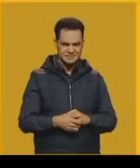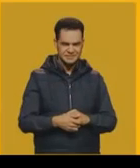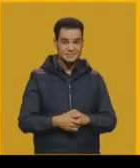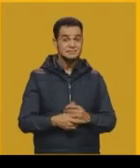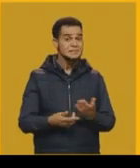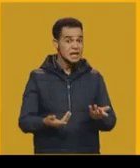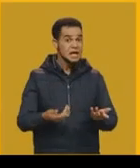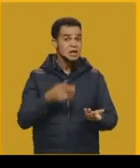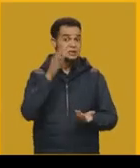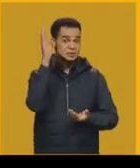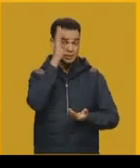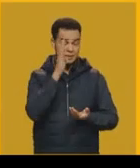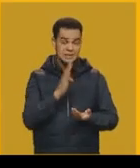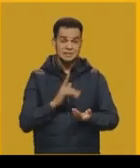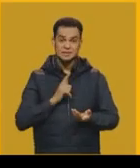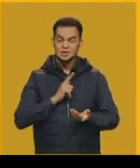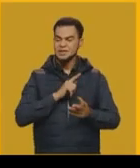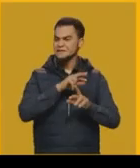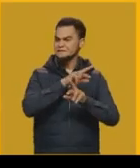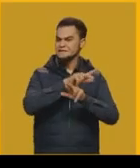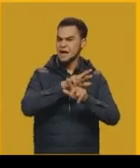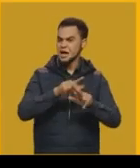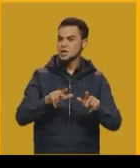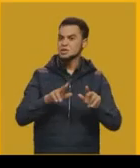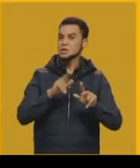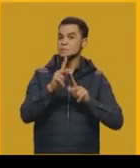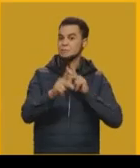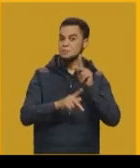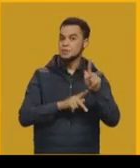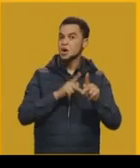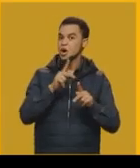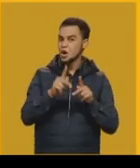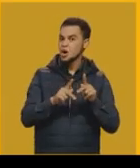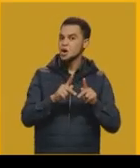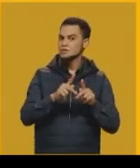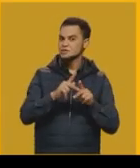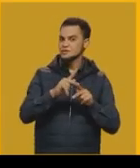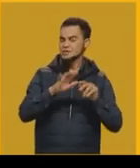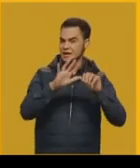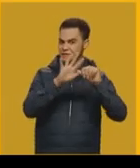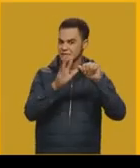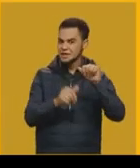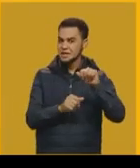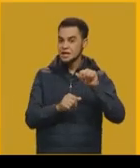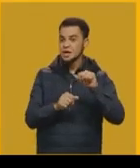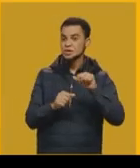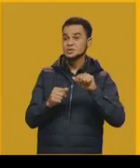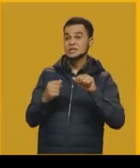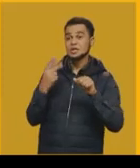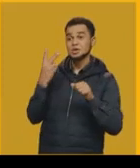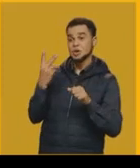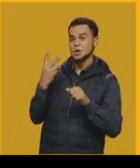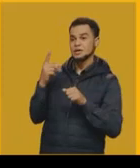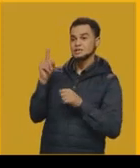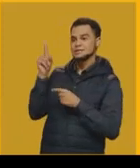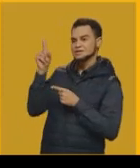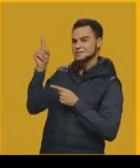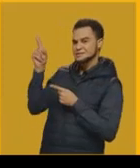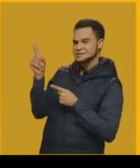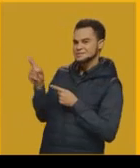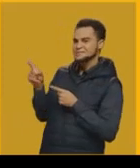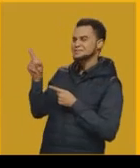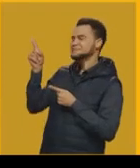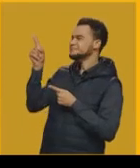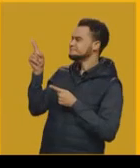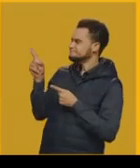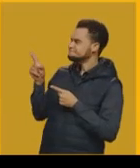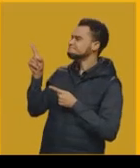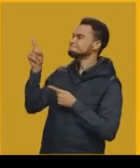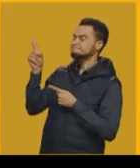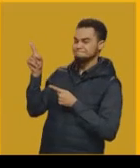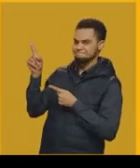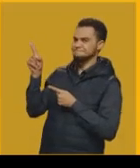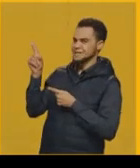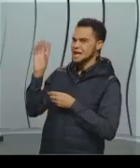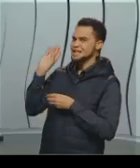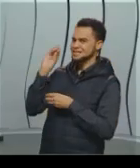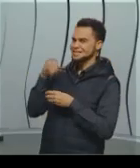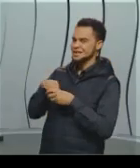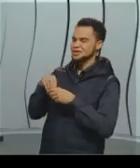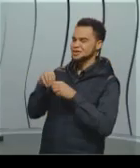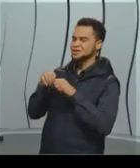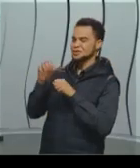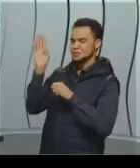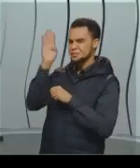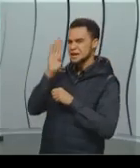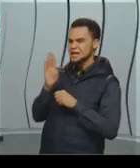né, e fundamentalmente nós temos dois povos, os povos iorubás, que vão ter aí, né, uma grande influência no Brasil. Eles